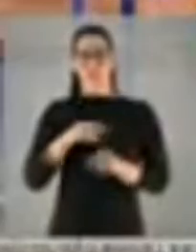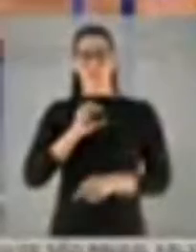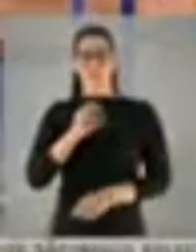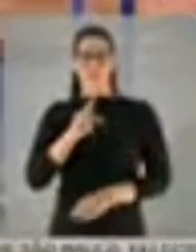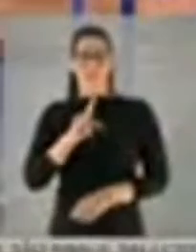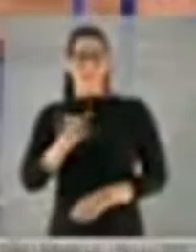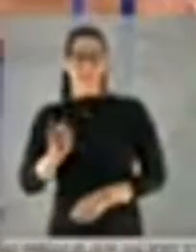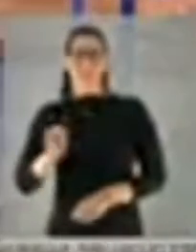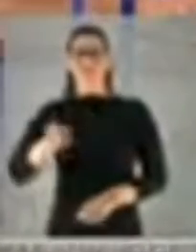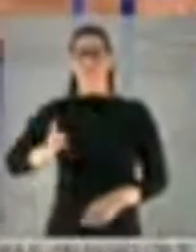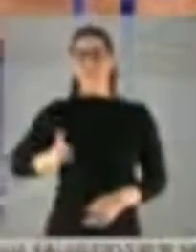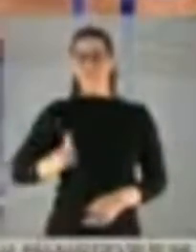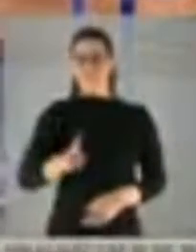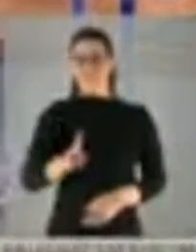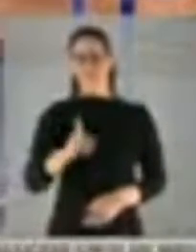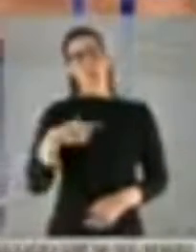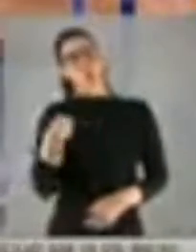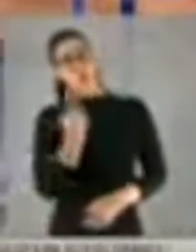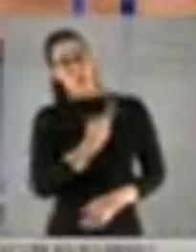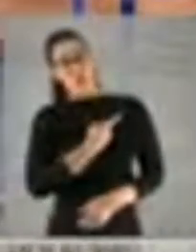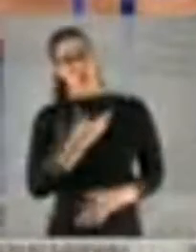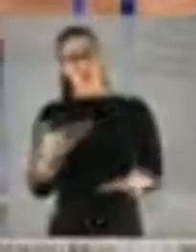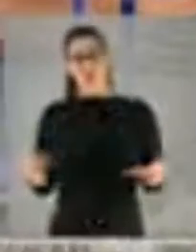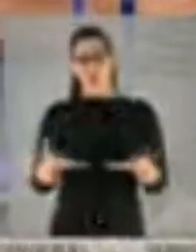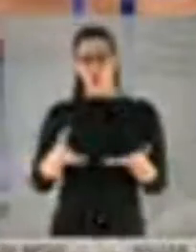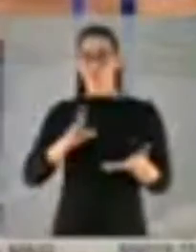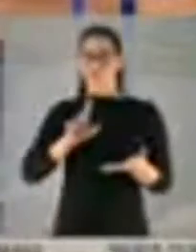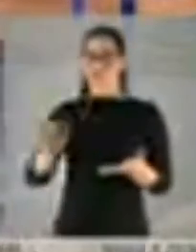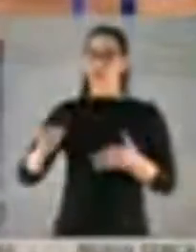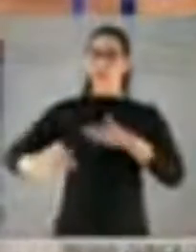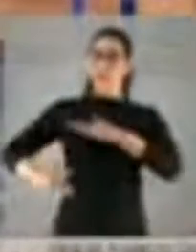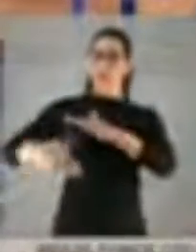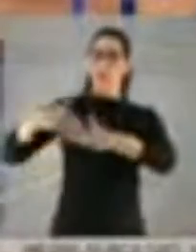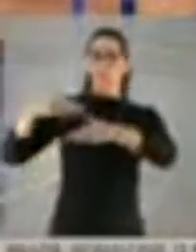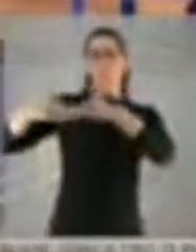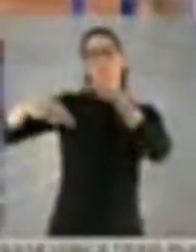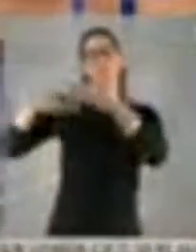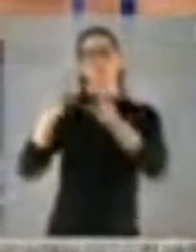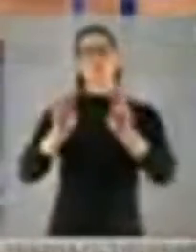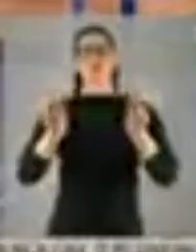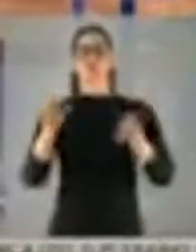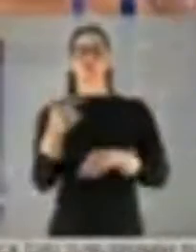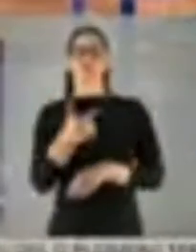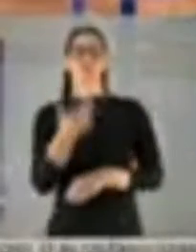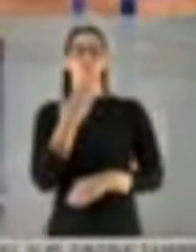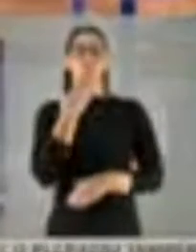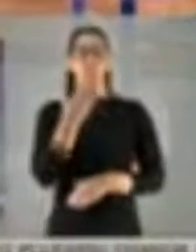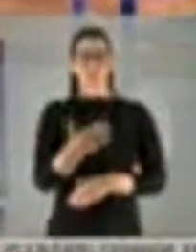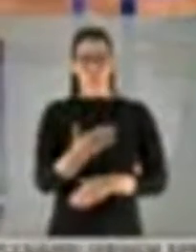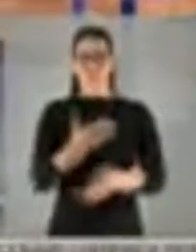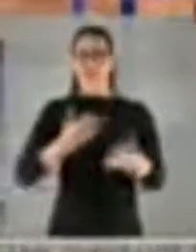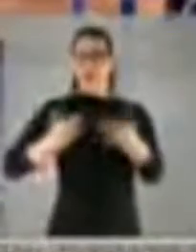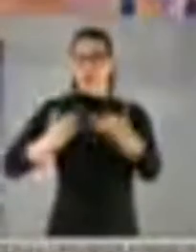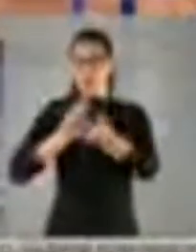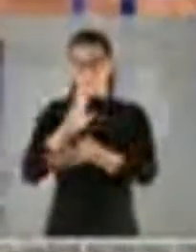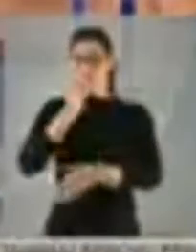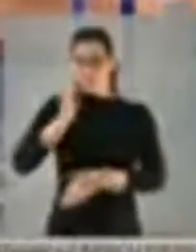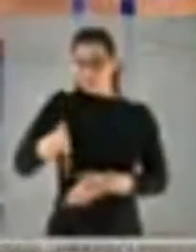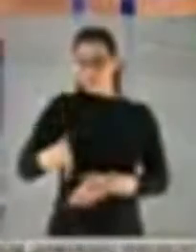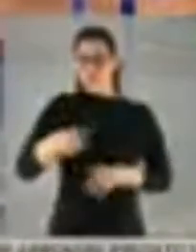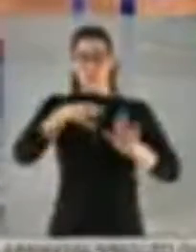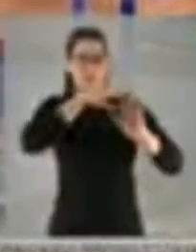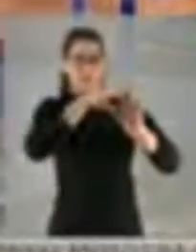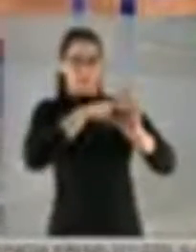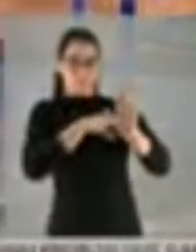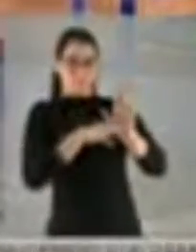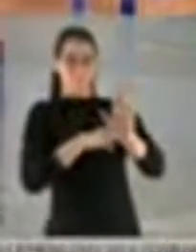seu curso. Nós vamos fazer hoje um avanço em relação ao segundo requerimento que foi aprovado e que estabelece o escopo